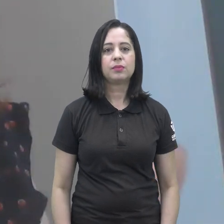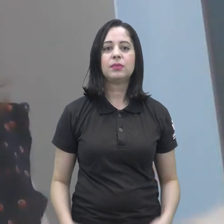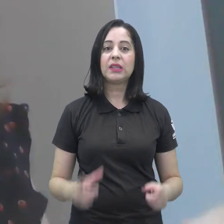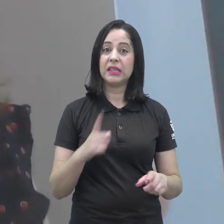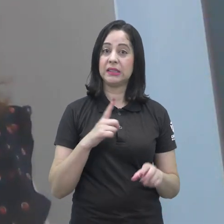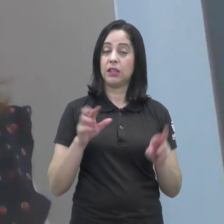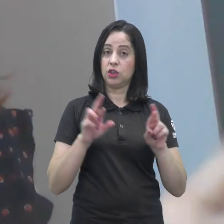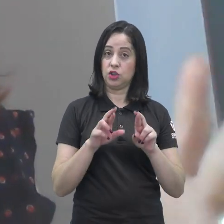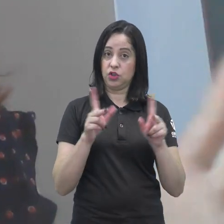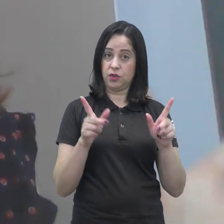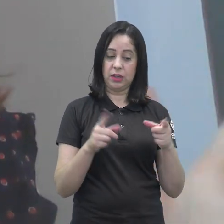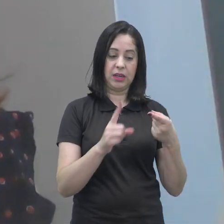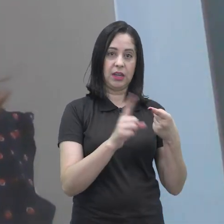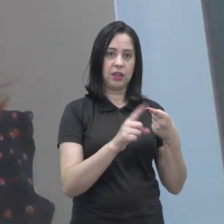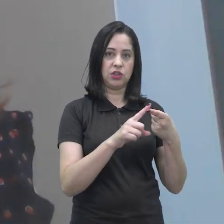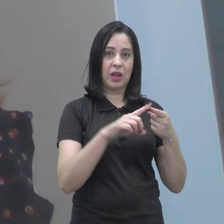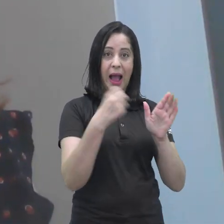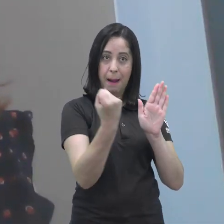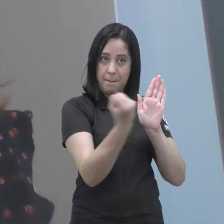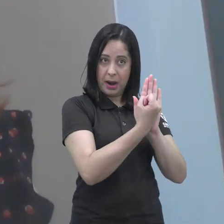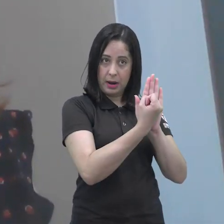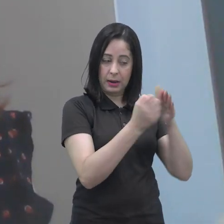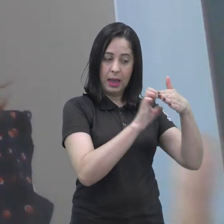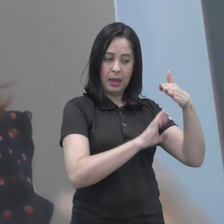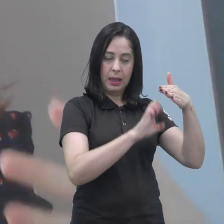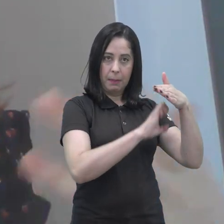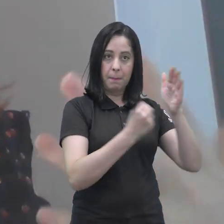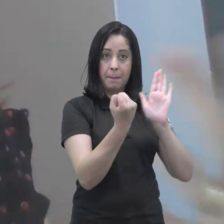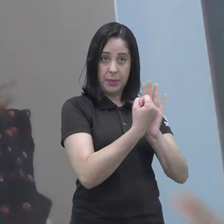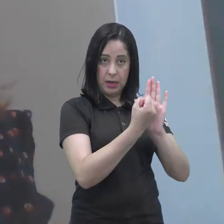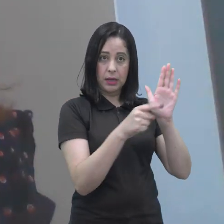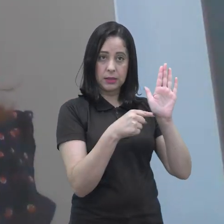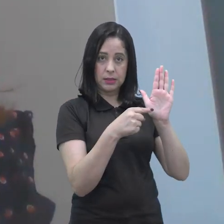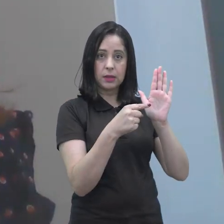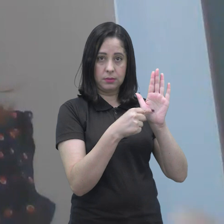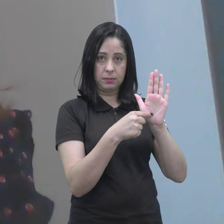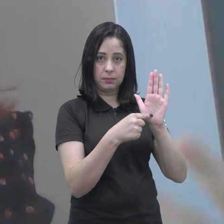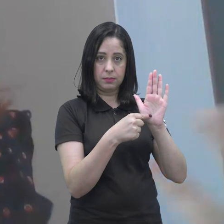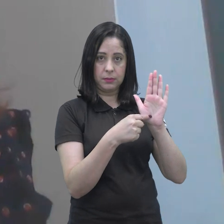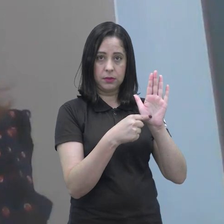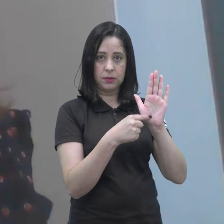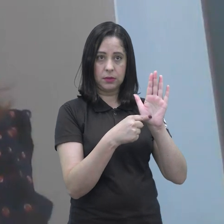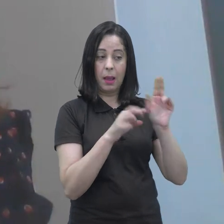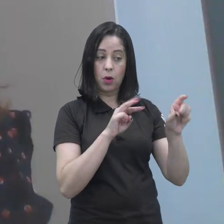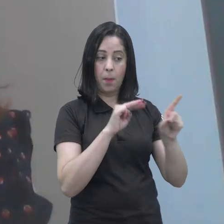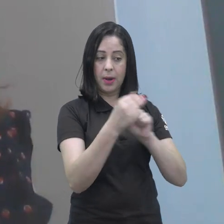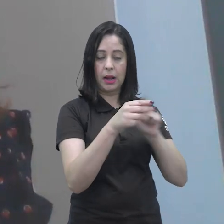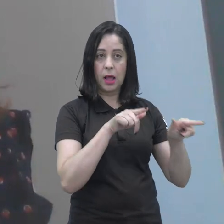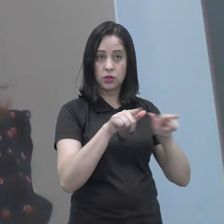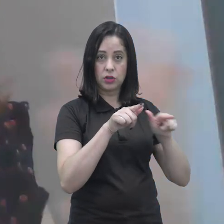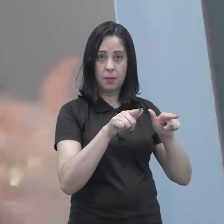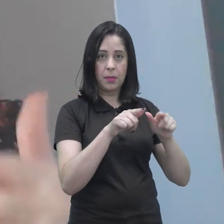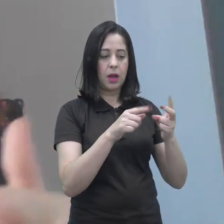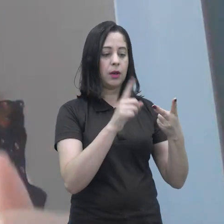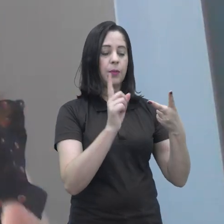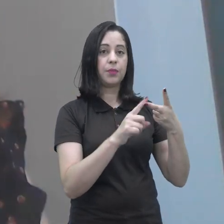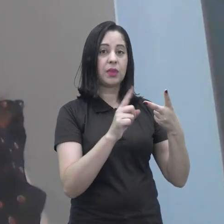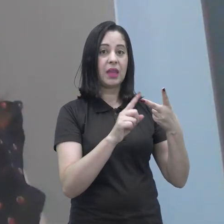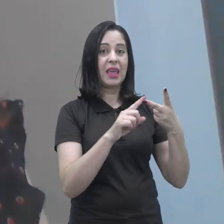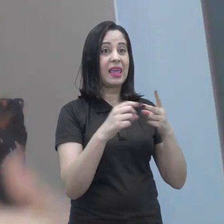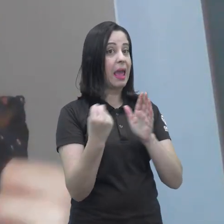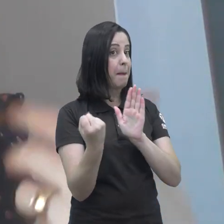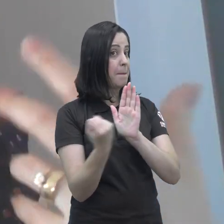uma diferenciação, né? Nós temos a marca empregadora, que é a marca que emprega, que está no mercado de trabalho, e nós